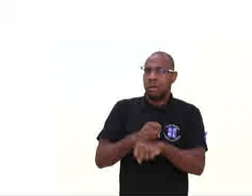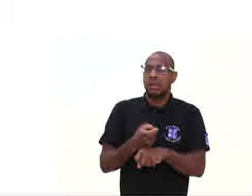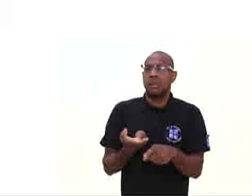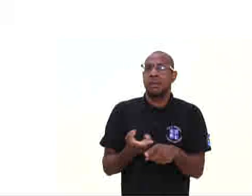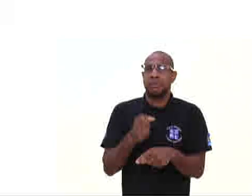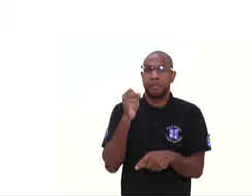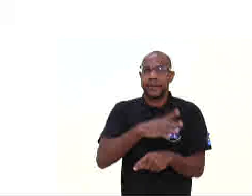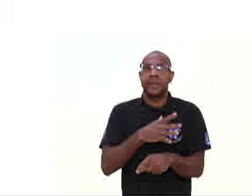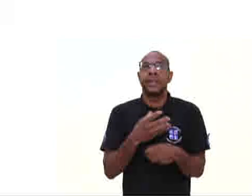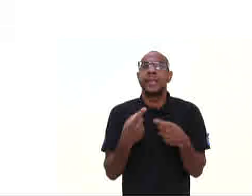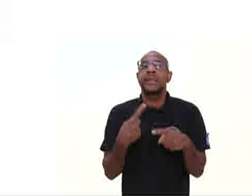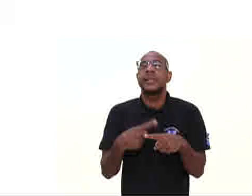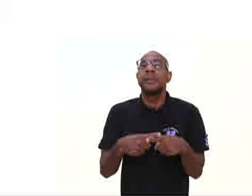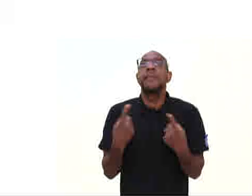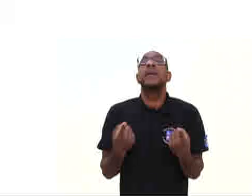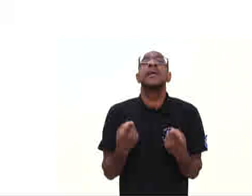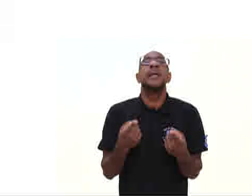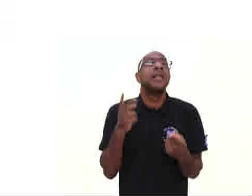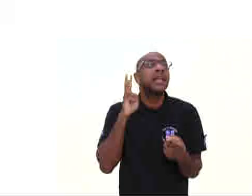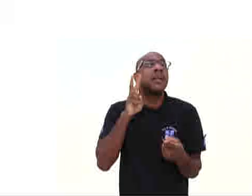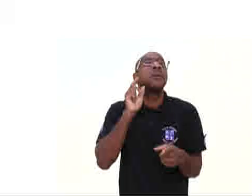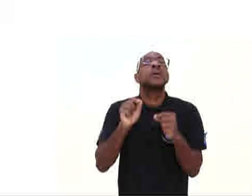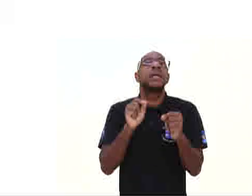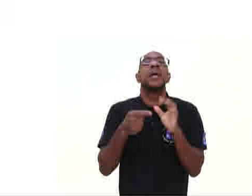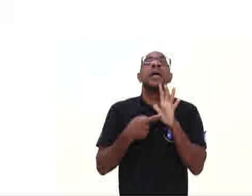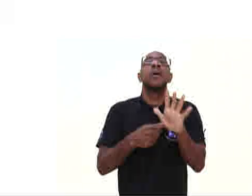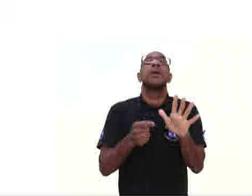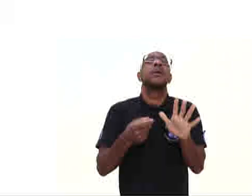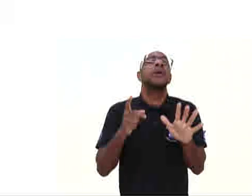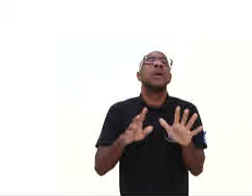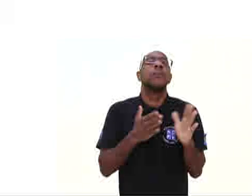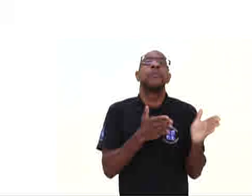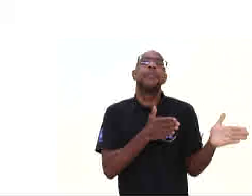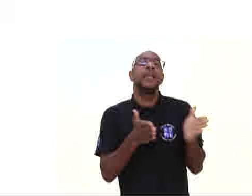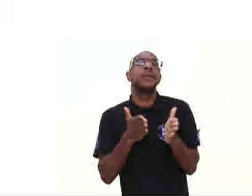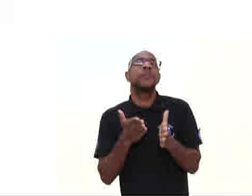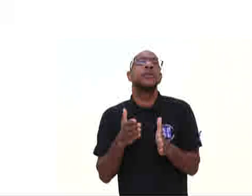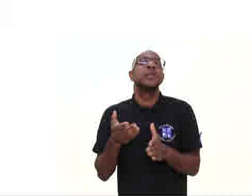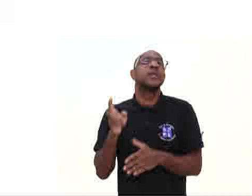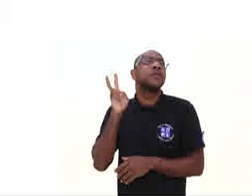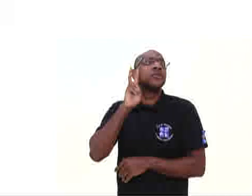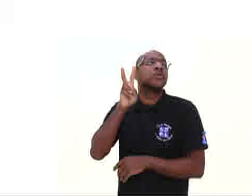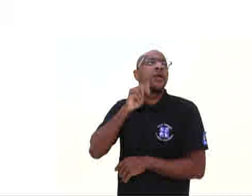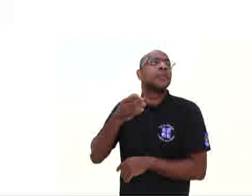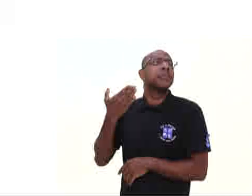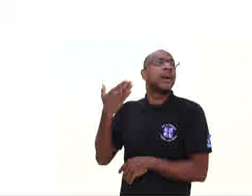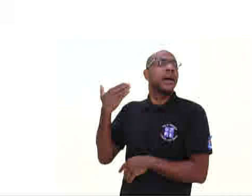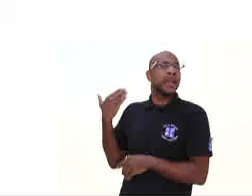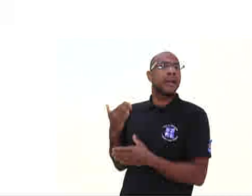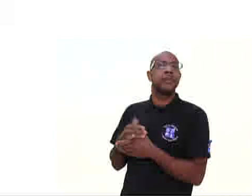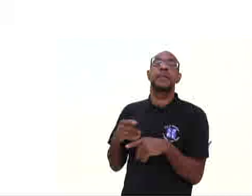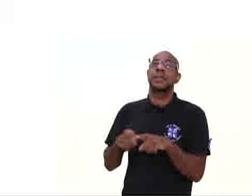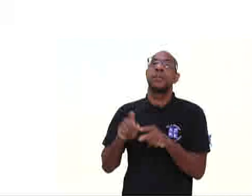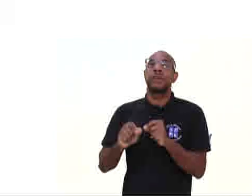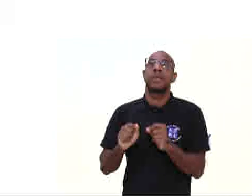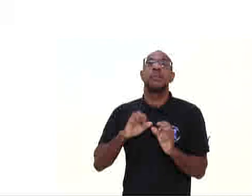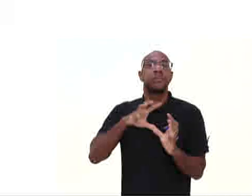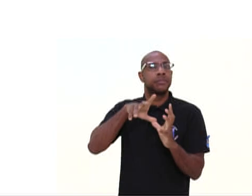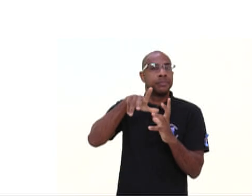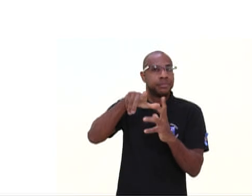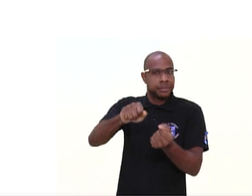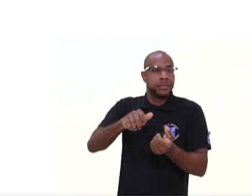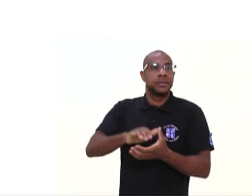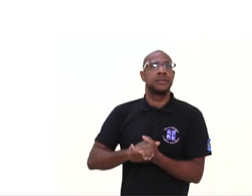que este era um retrato de um determinado período histórico e regional, mas que também é universal. O sertão está em toda